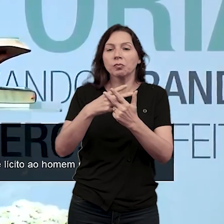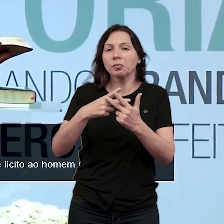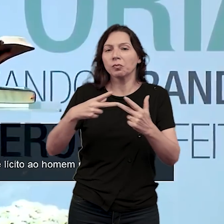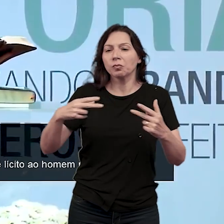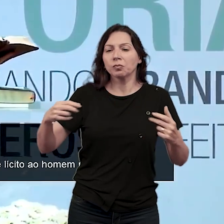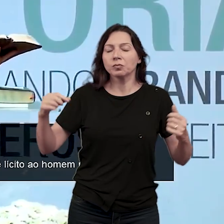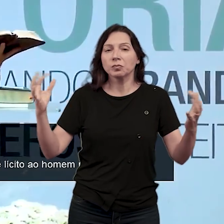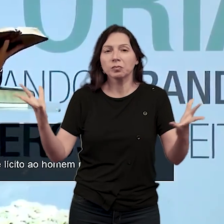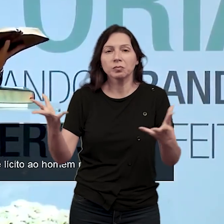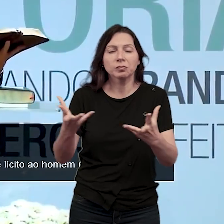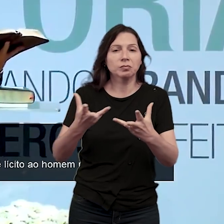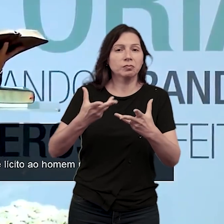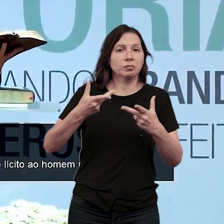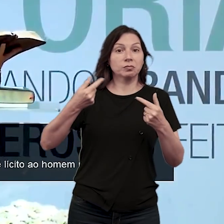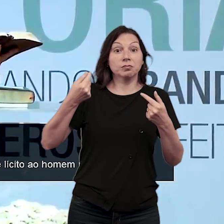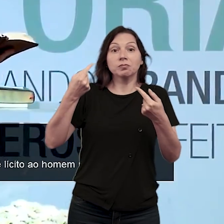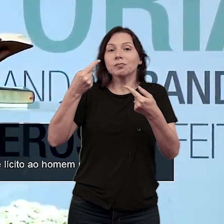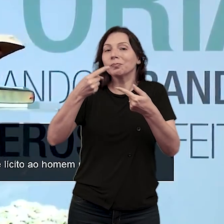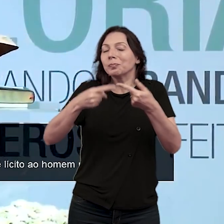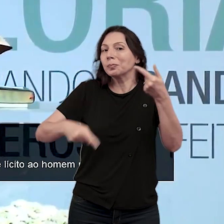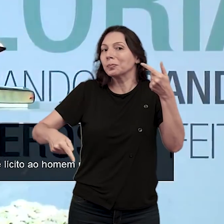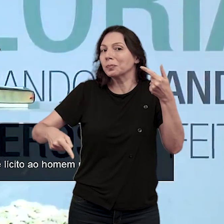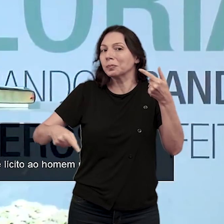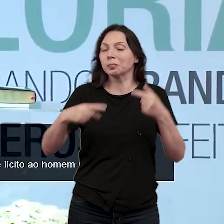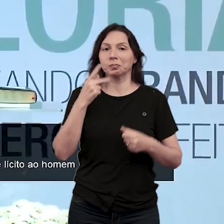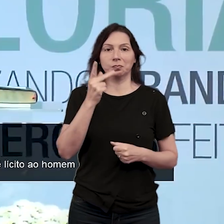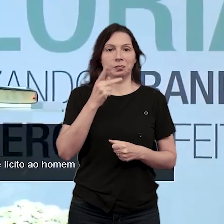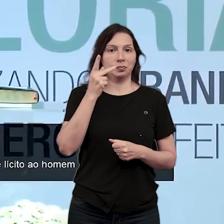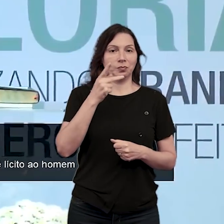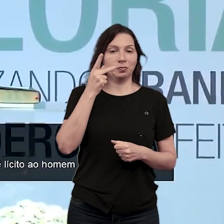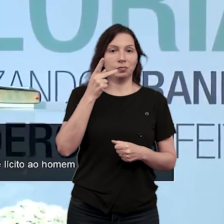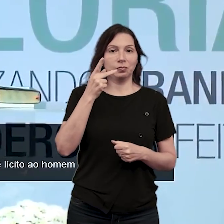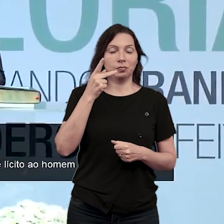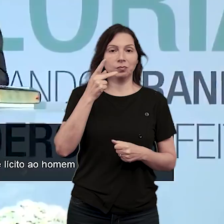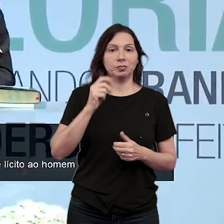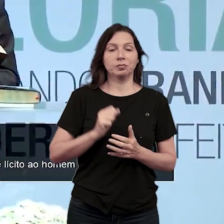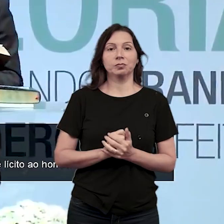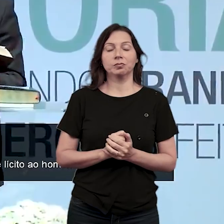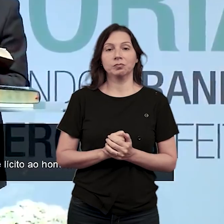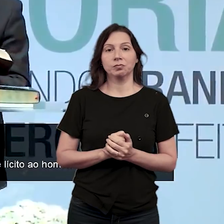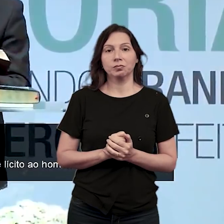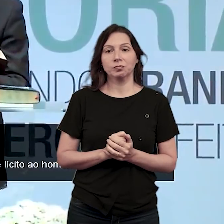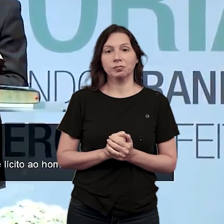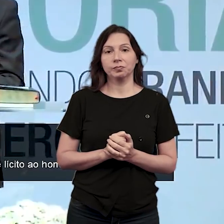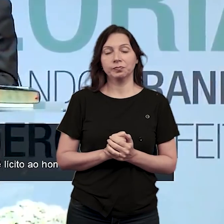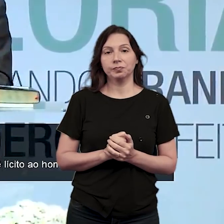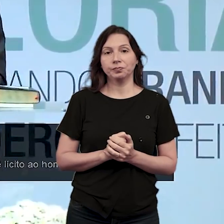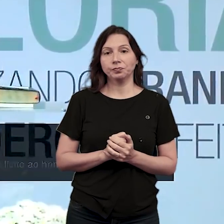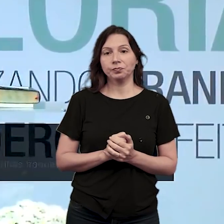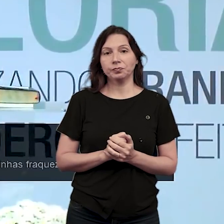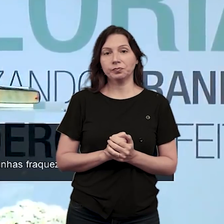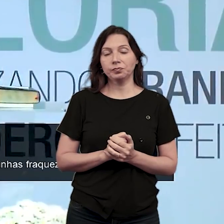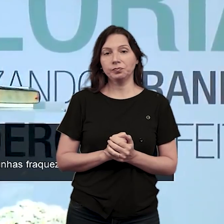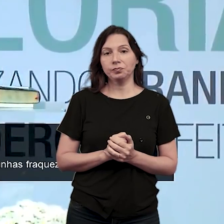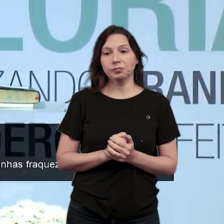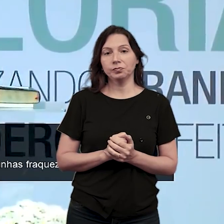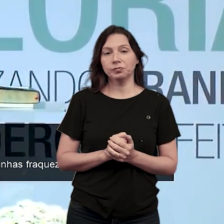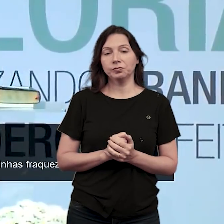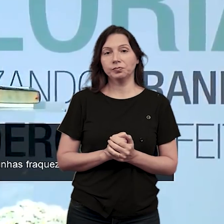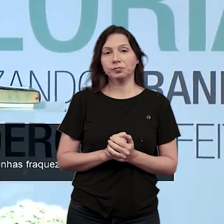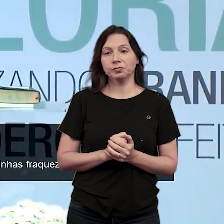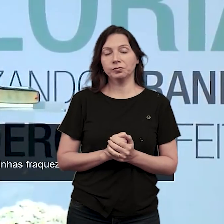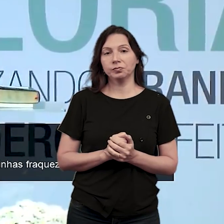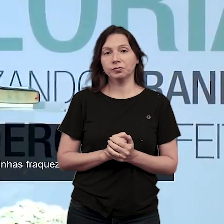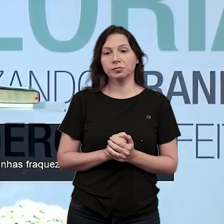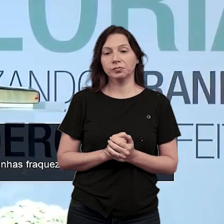não é lícito ao homem referir. De tal coisa me gloriarei, não porém de mim mesmo,